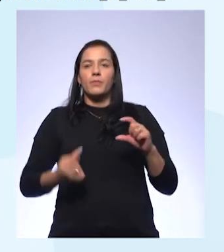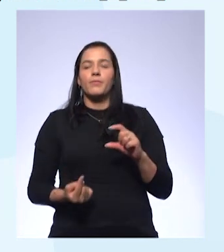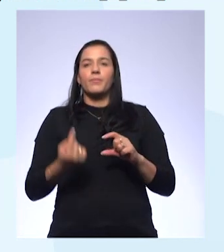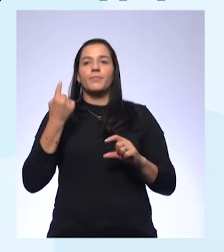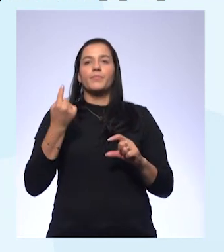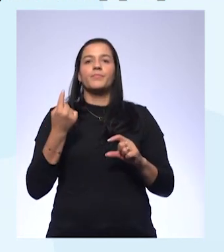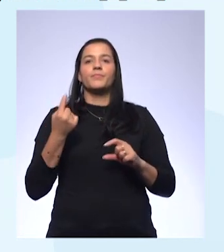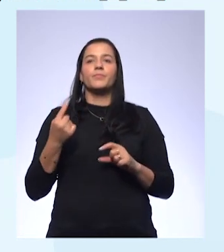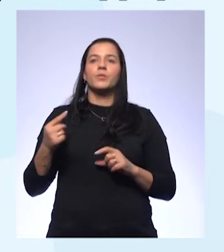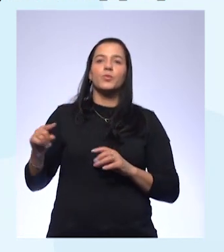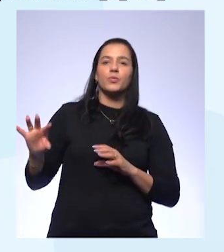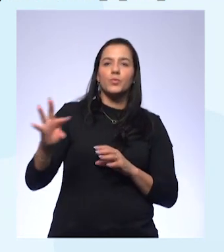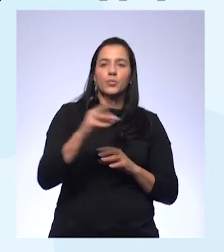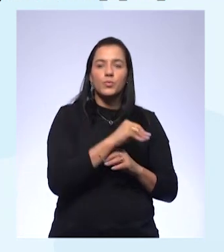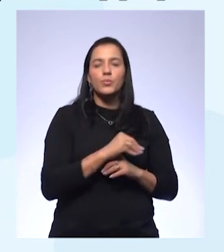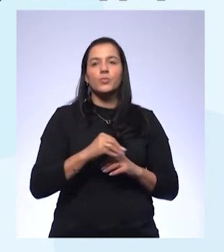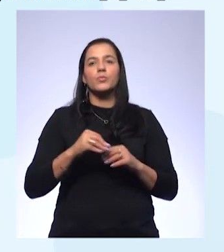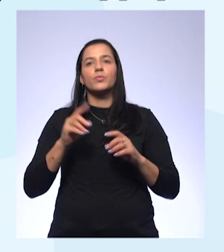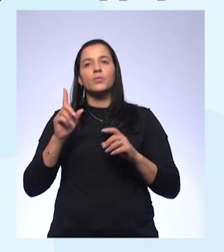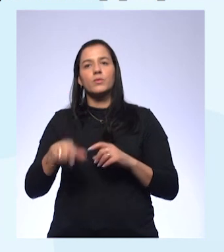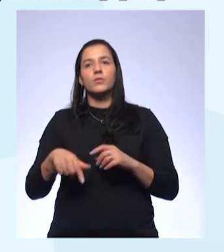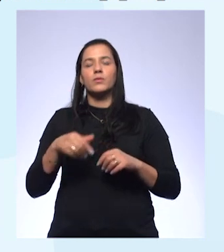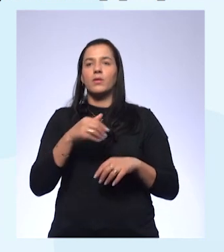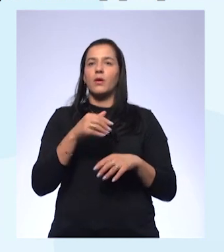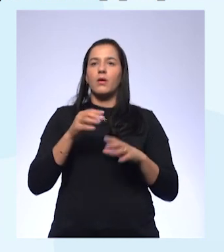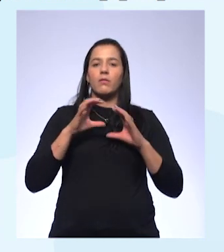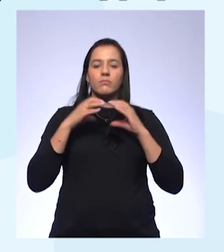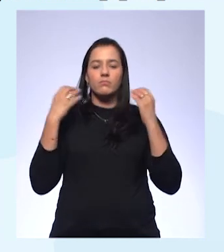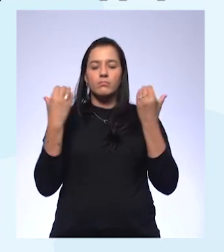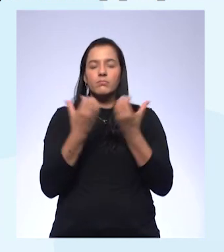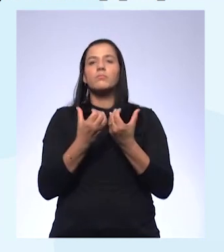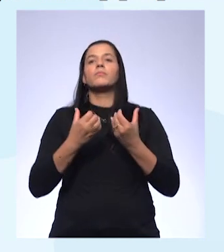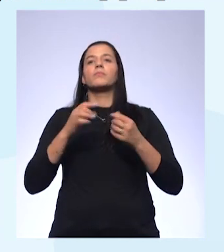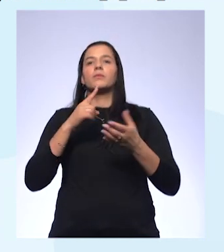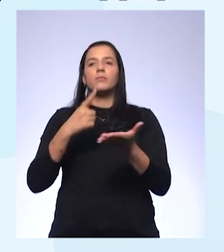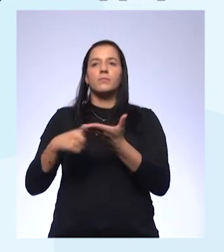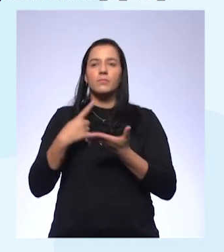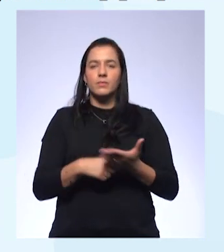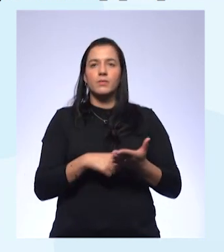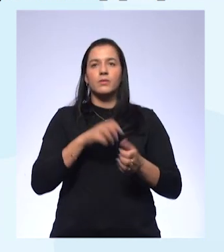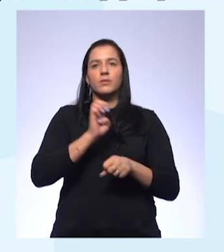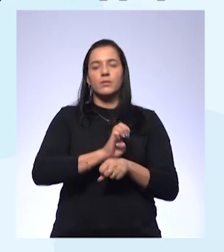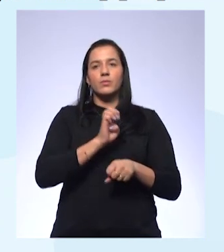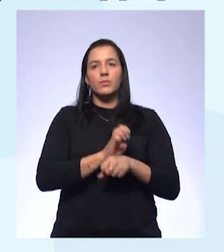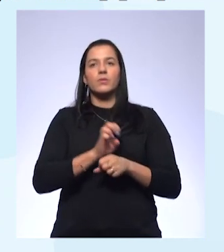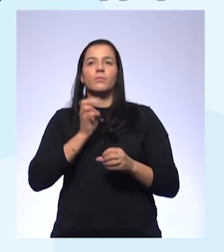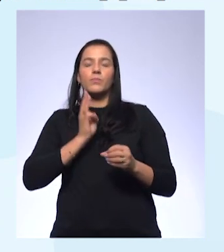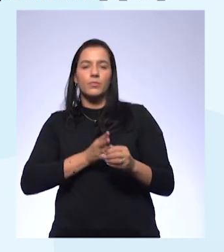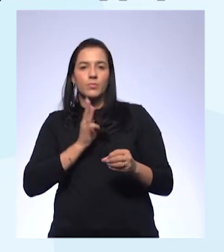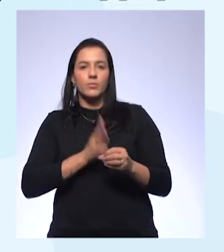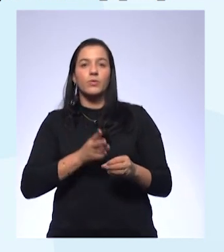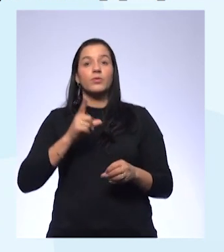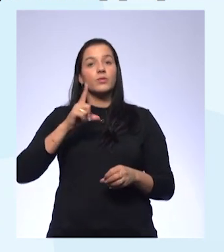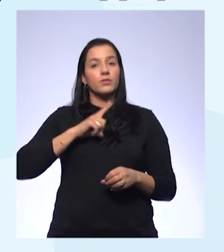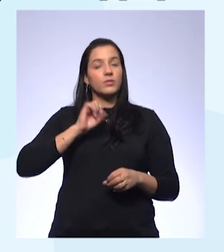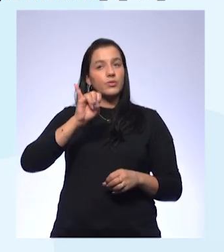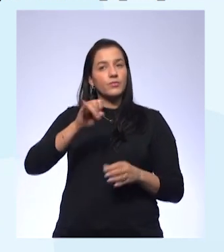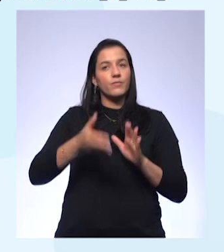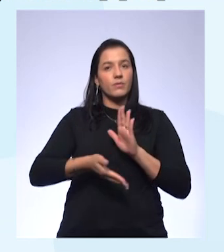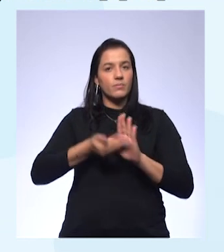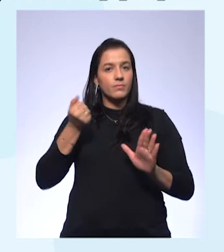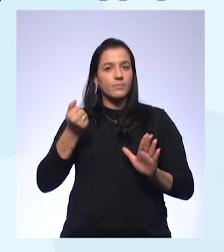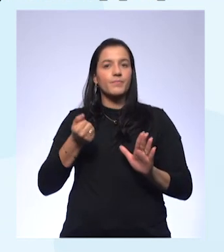Aos membros dos legislativos federal, estaduais e municipais, que que tiverem seus mandatos